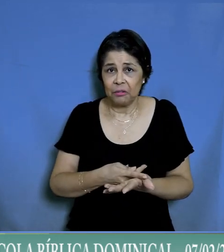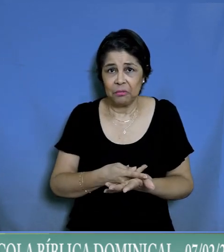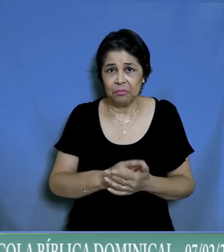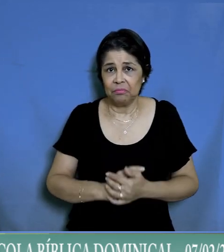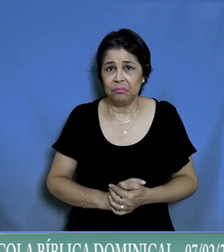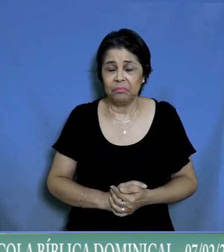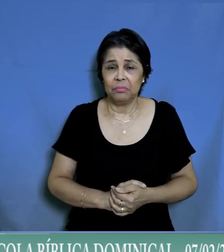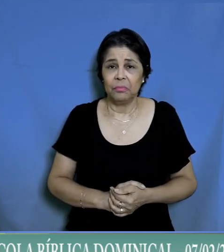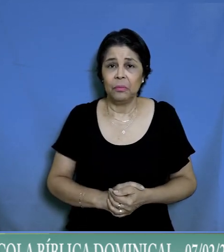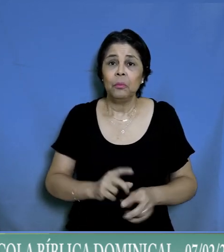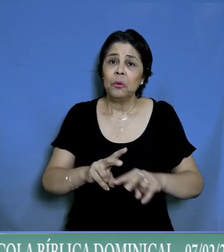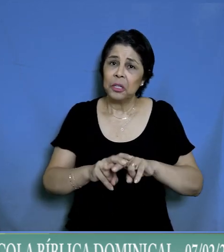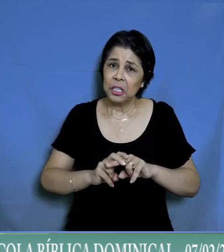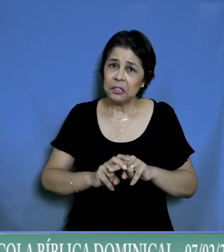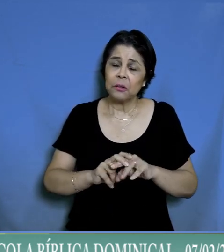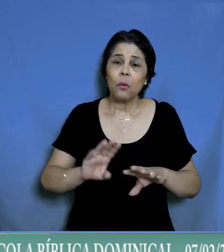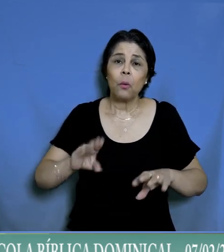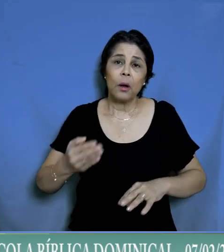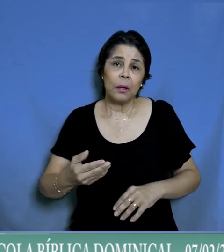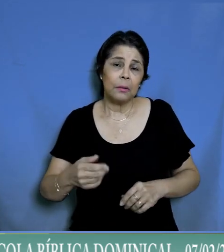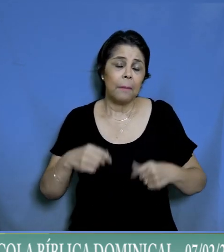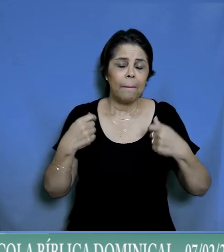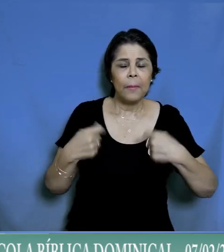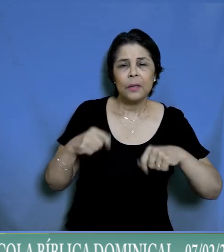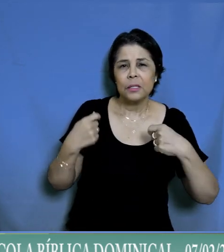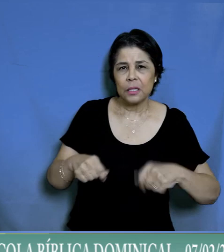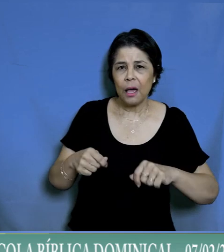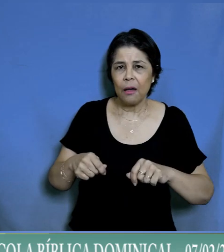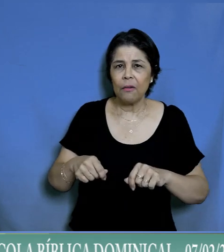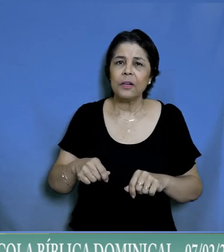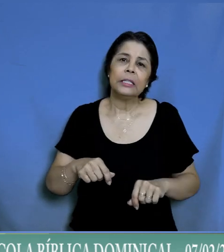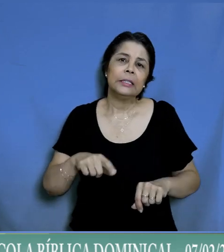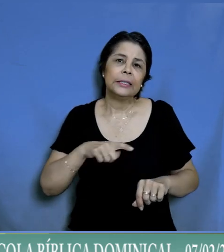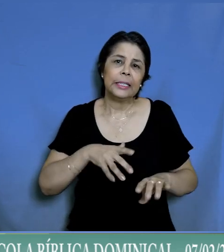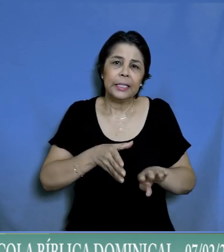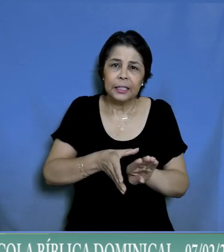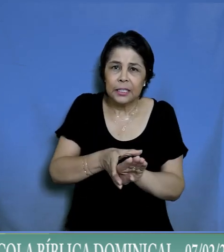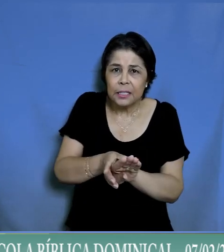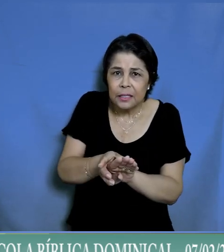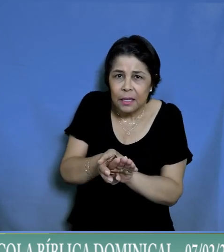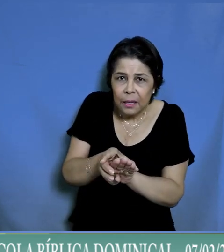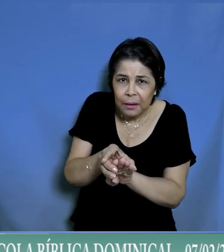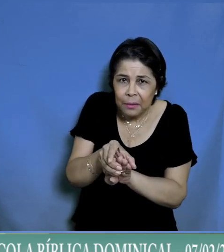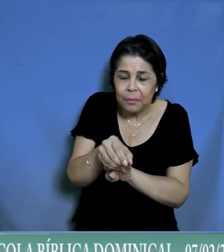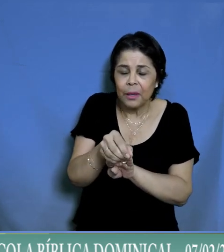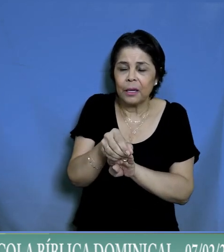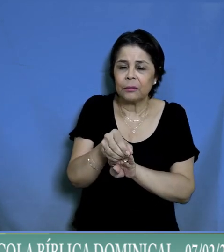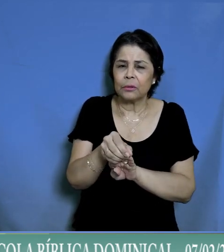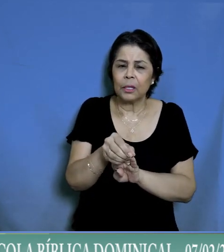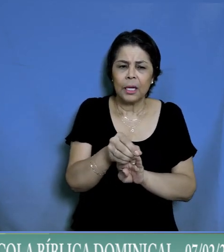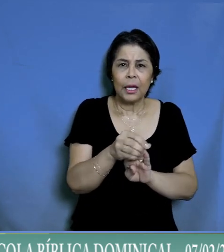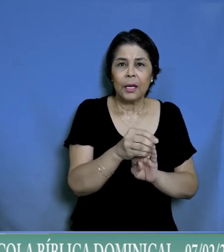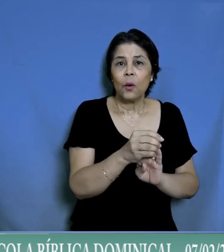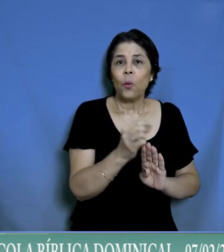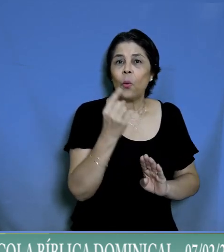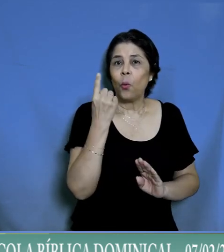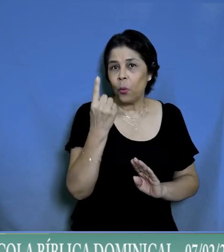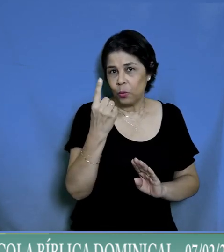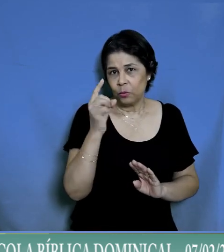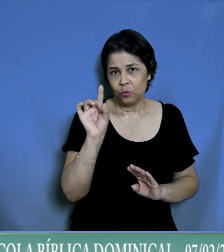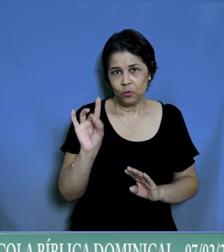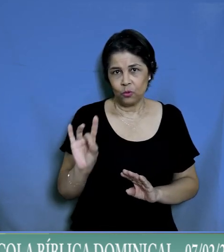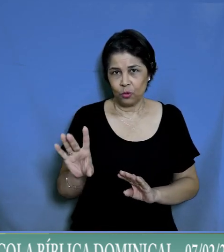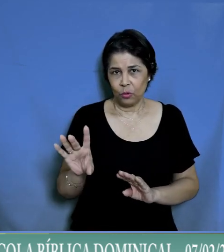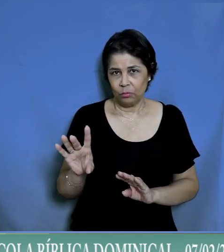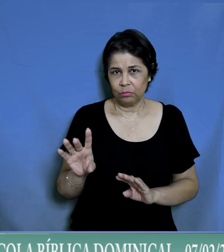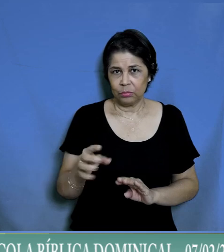artesanal somente, o trabalho era um trabalho de campo, campesinato, não é, que sustentava a vida da